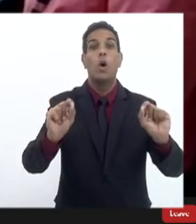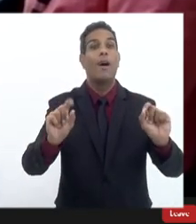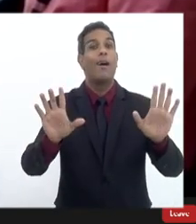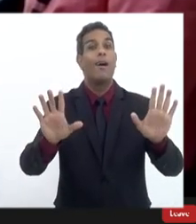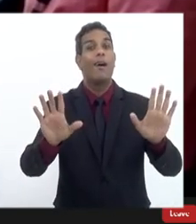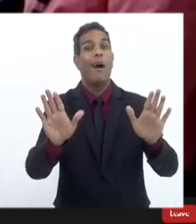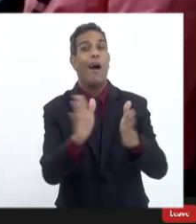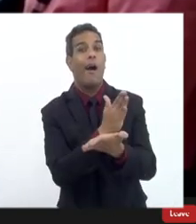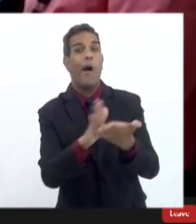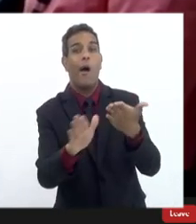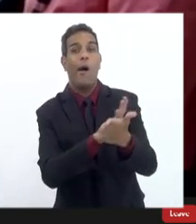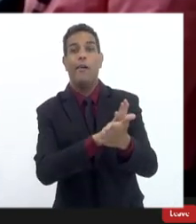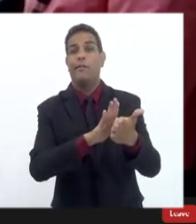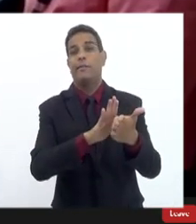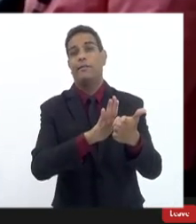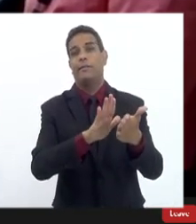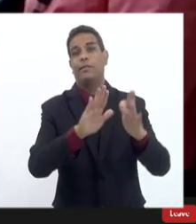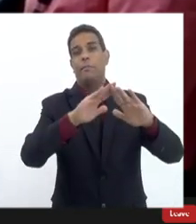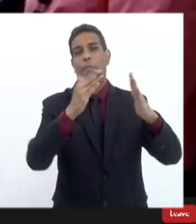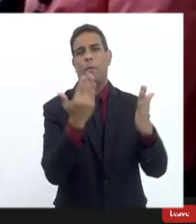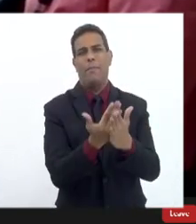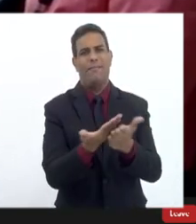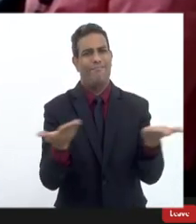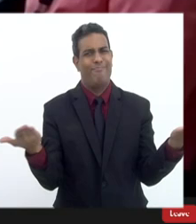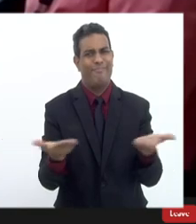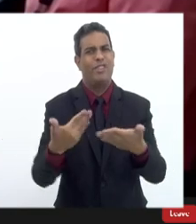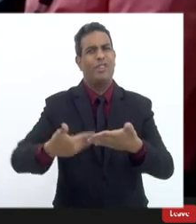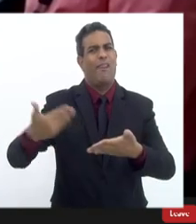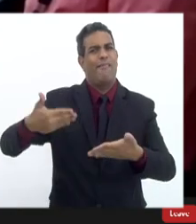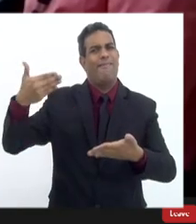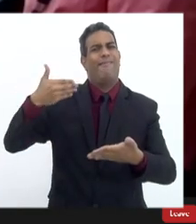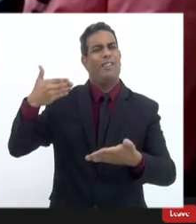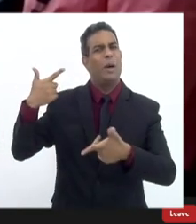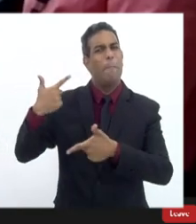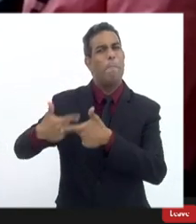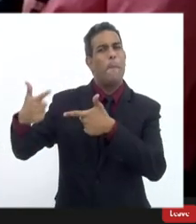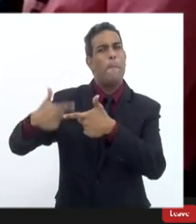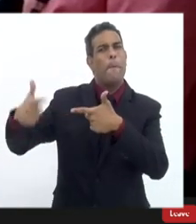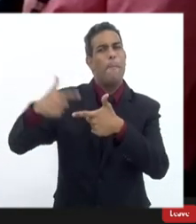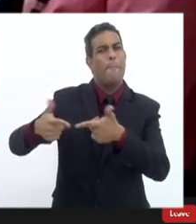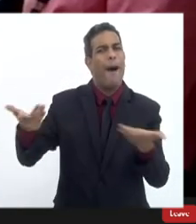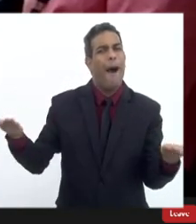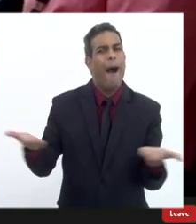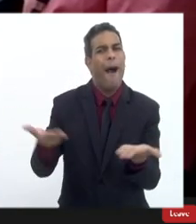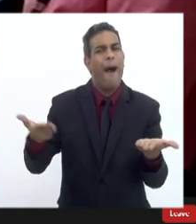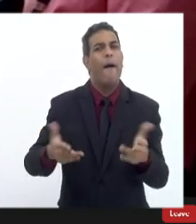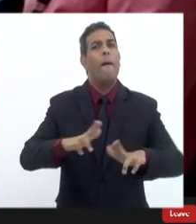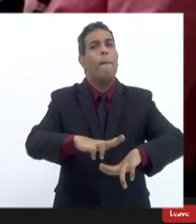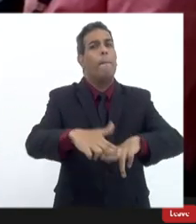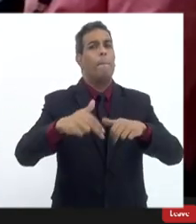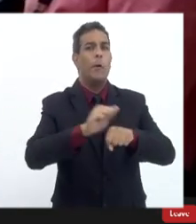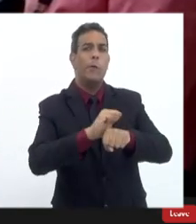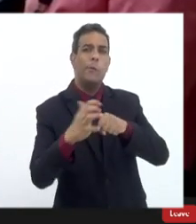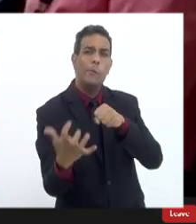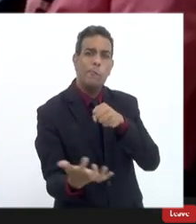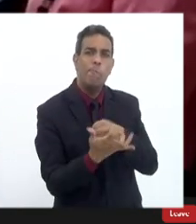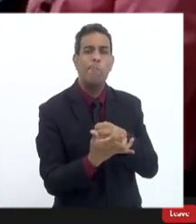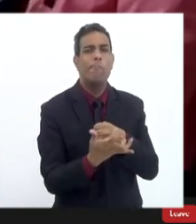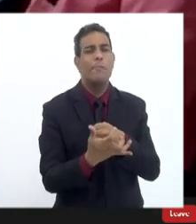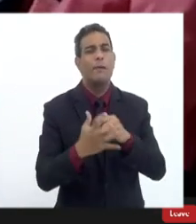que não são de hoje, não vem de agora, vem já de algum tempo. E nesse momento, por conta da pandemia, a gente tem que